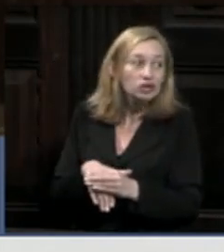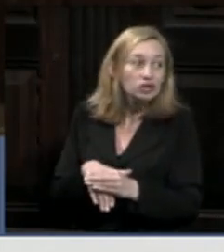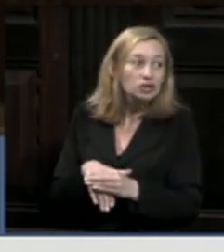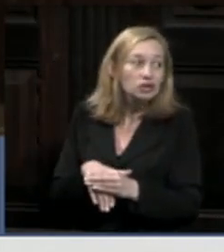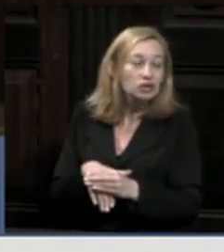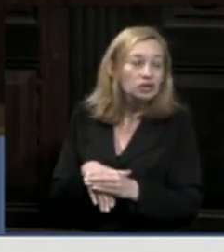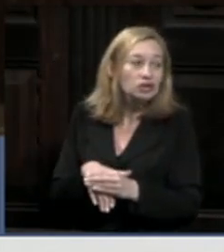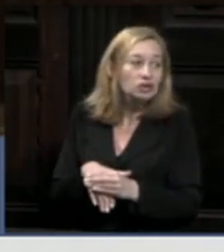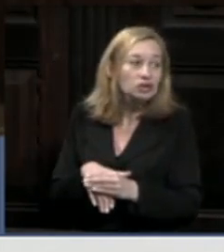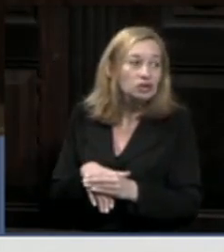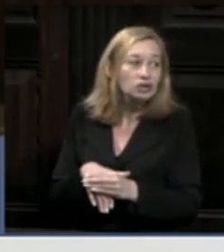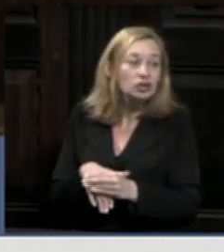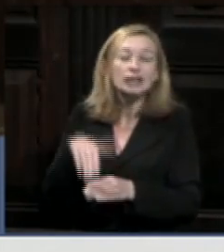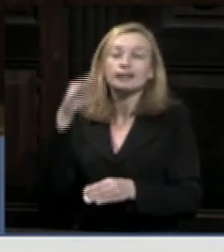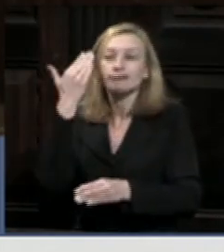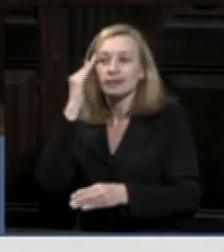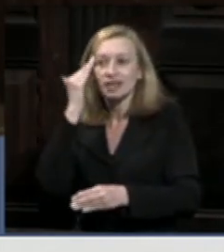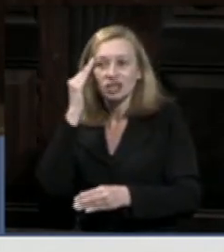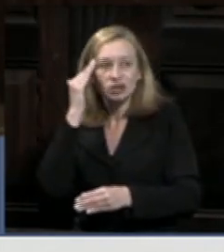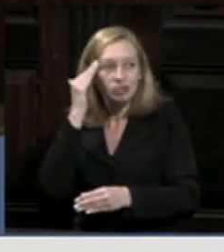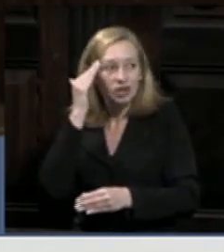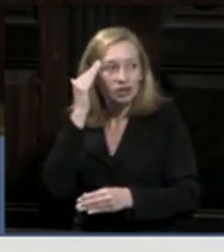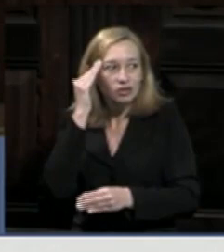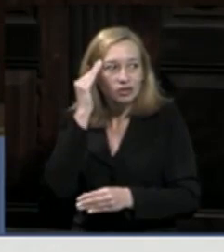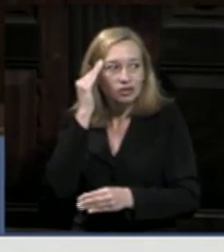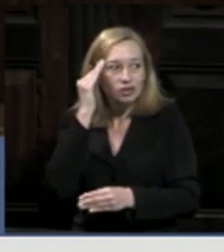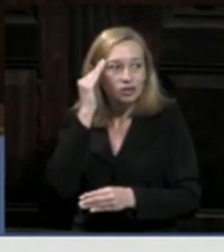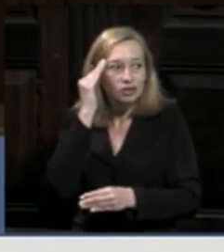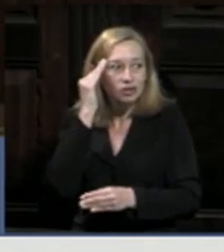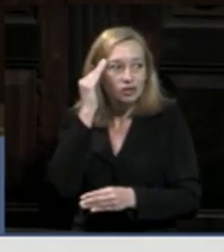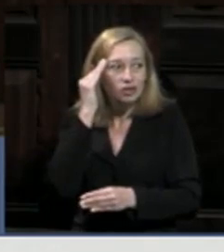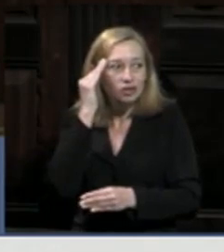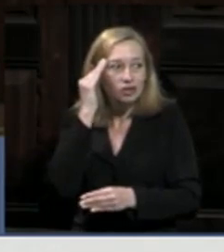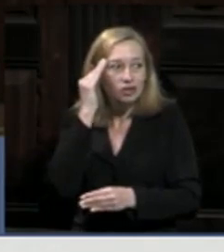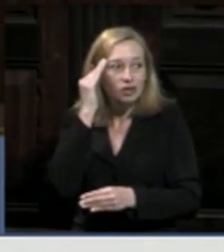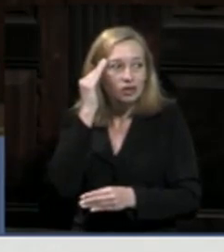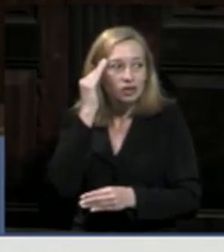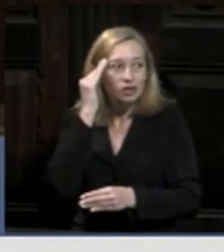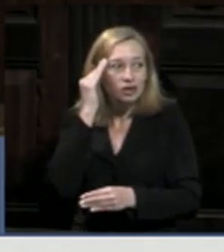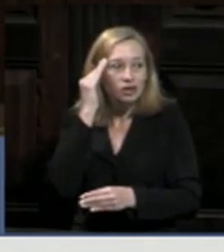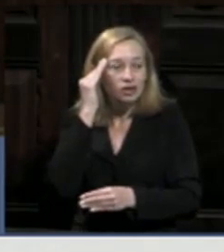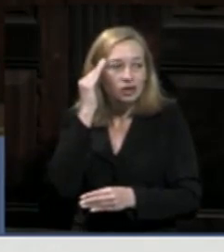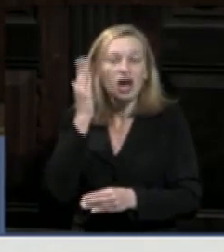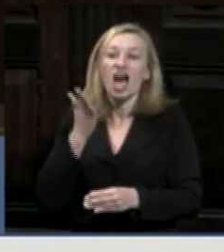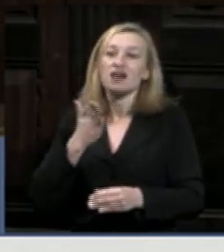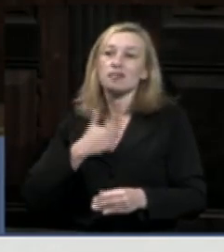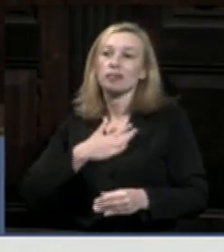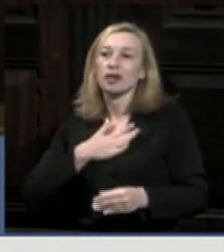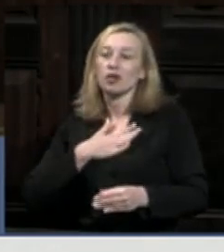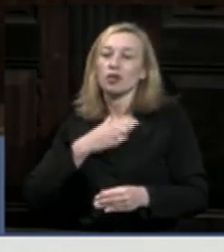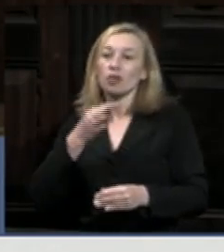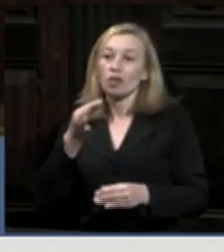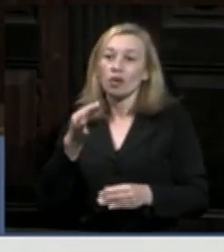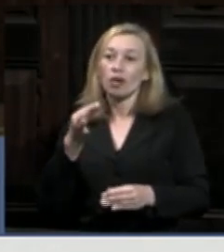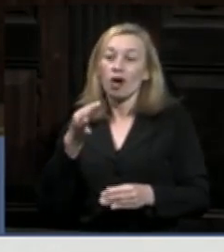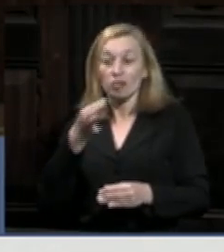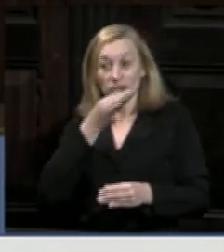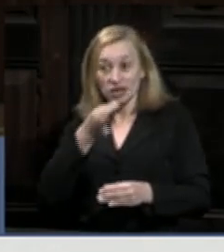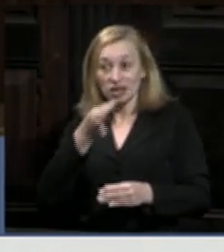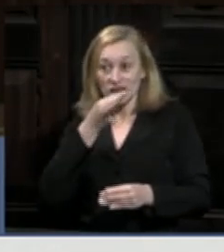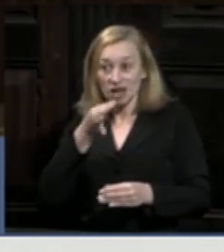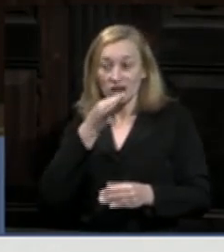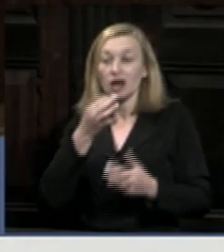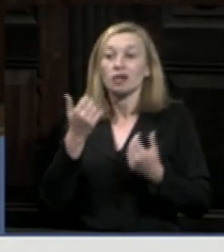o entendimento de que minhas minhas bandeiras que seria de 10 precisam realmente